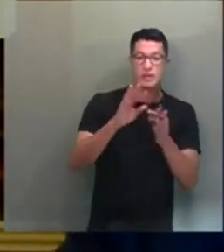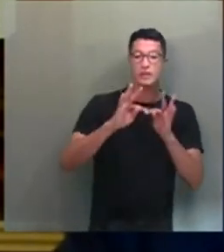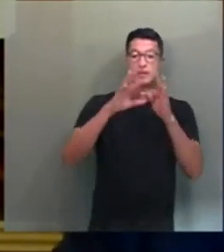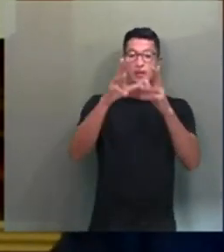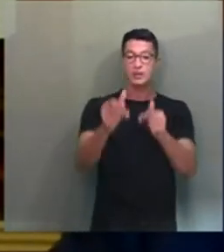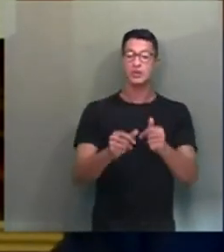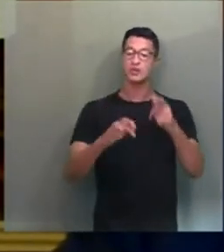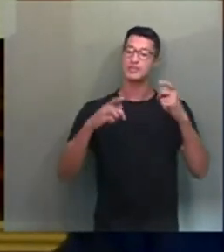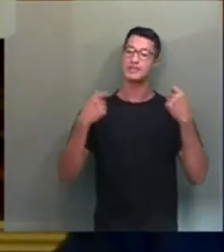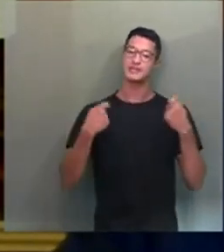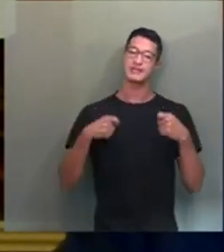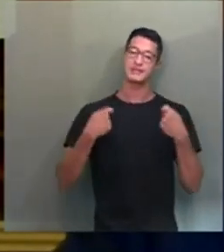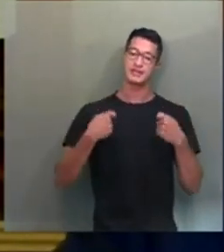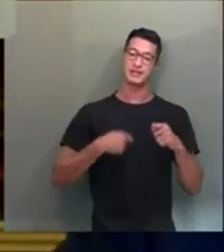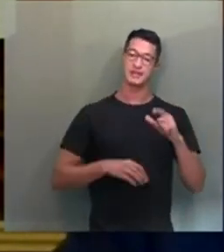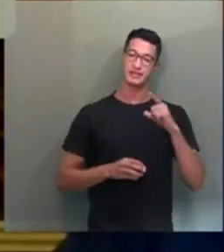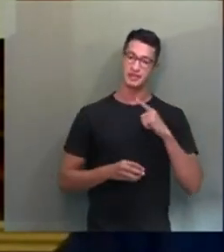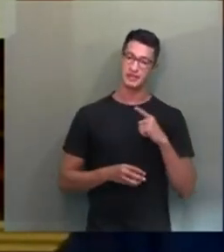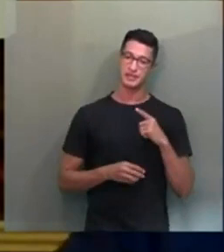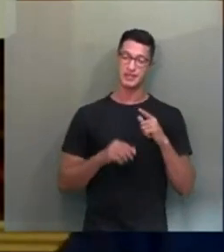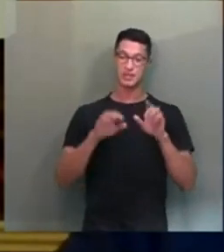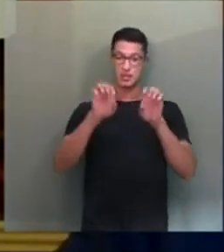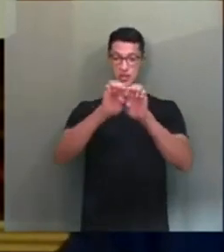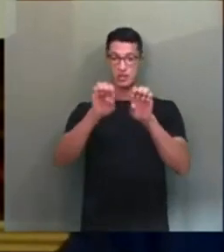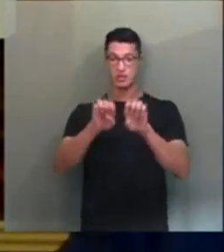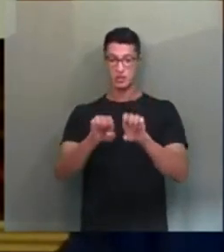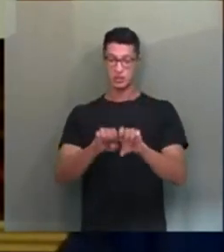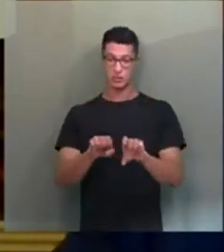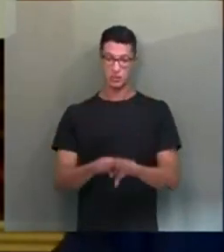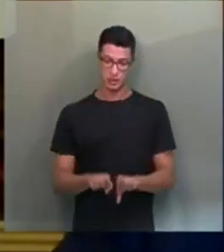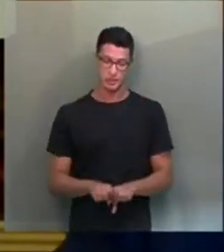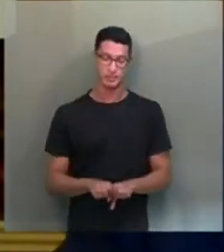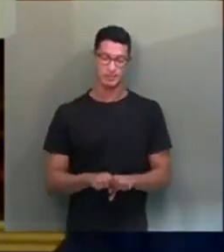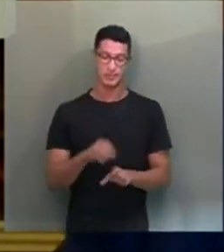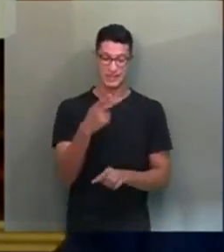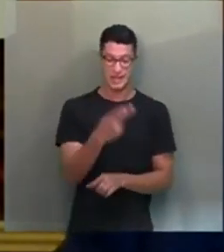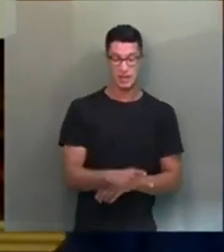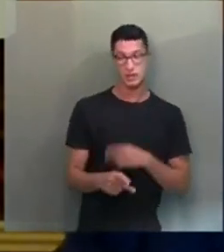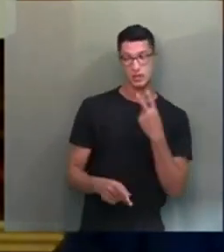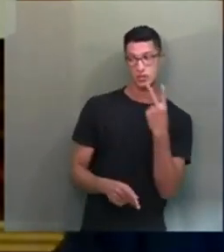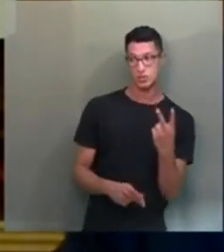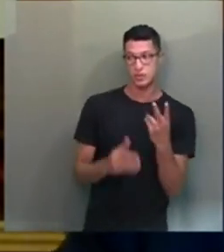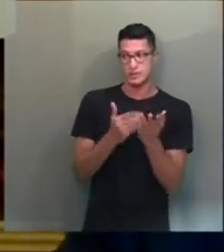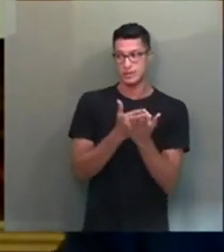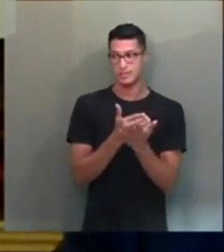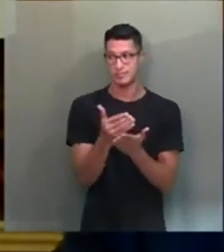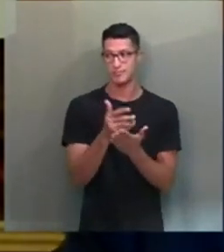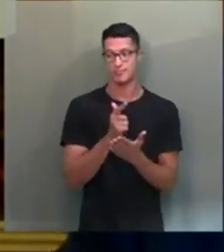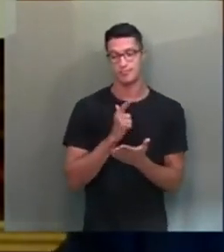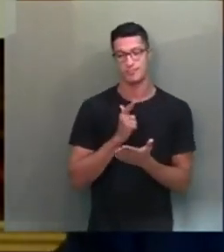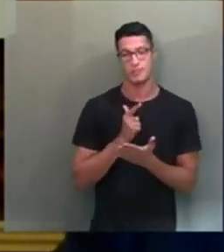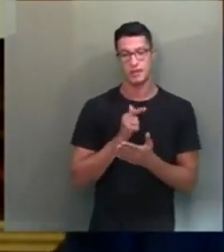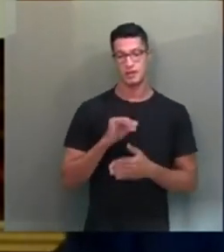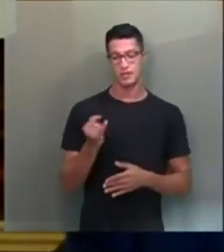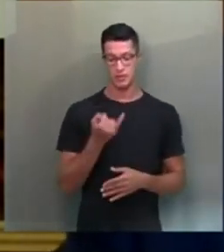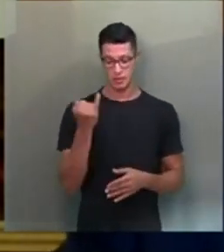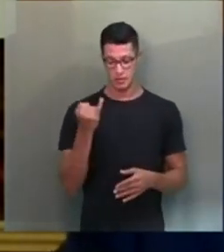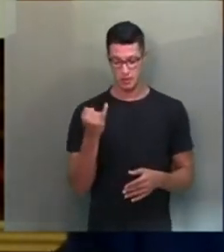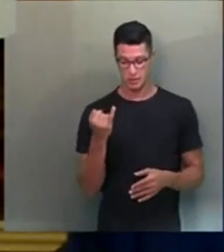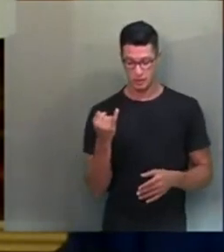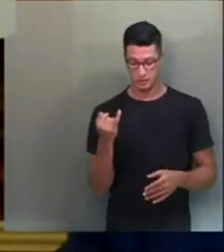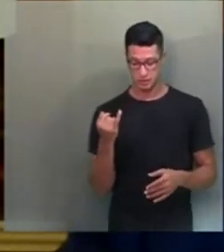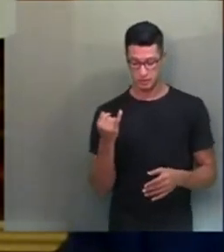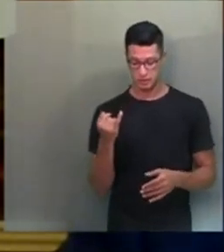uma necessidade de estruturação dessas duas iniciativas fundamentais para